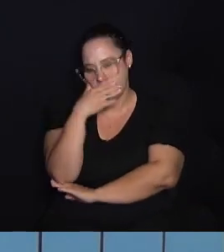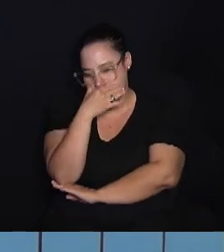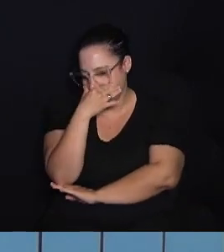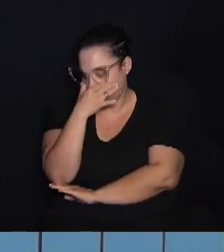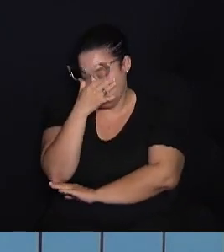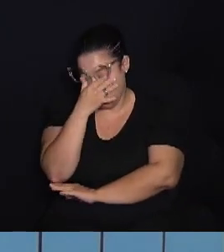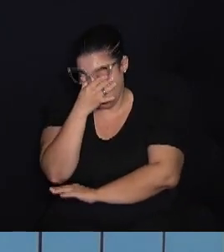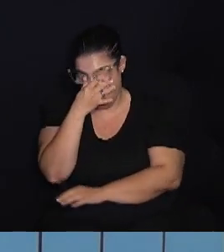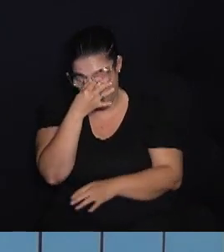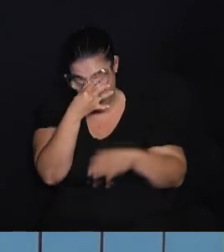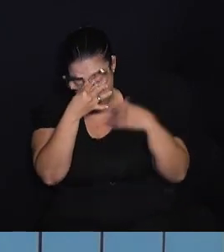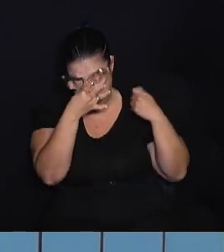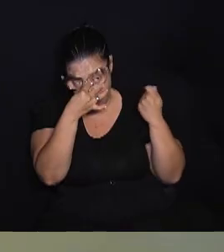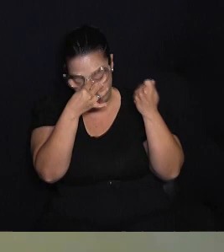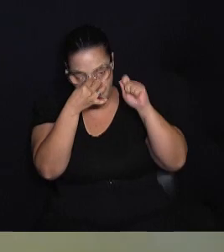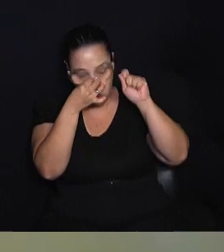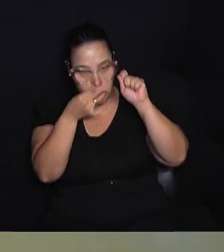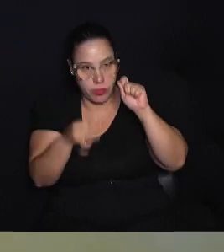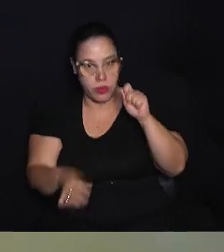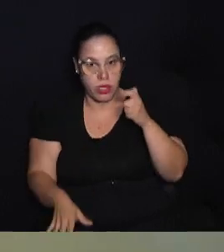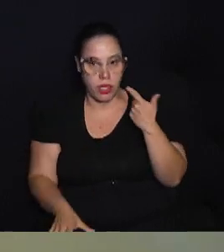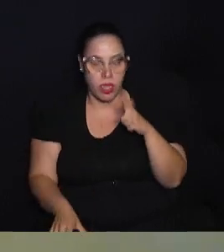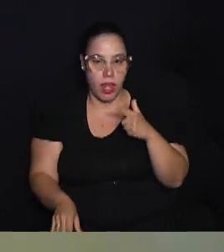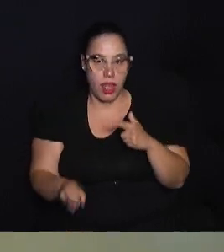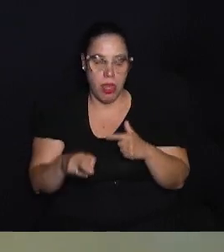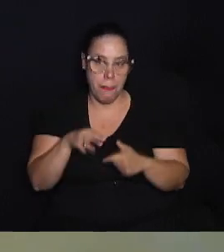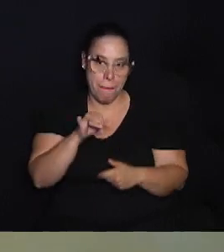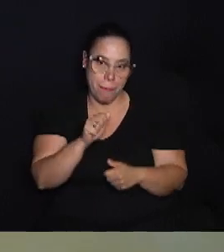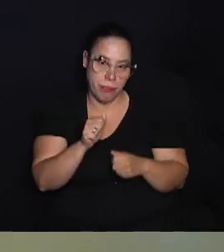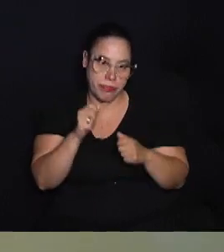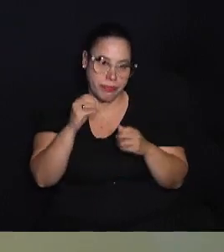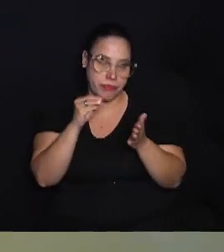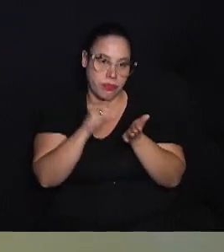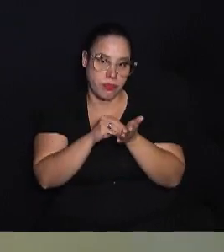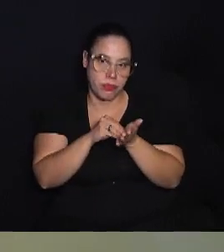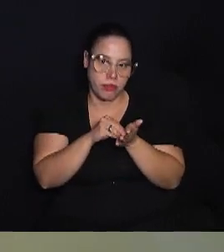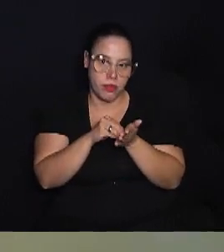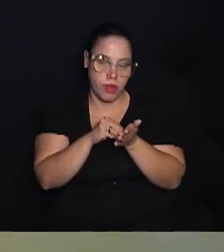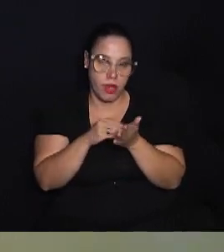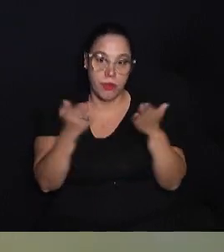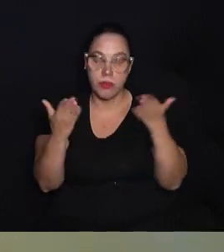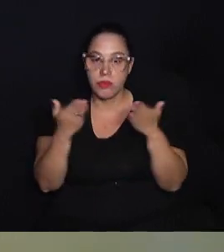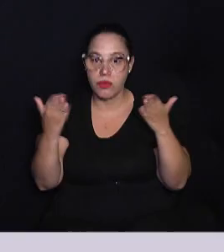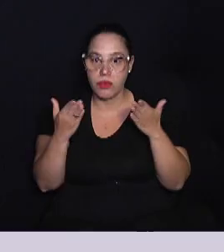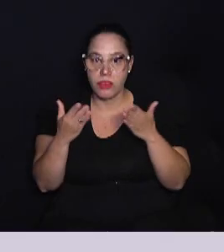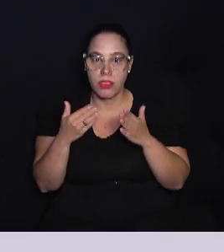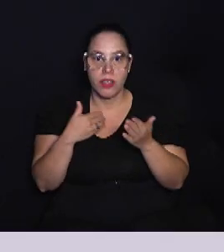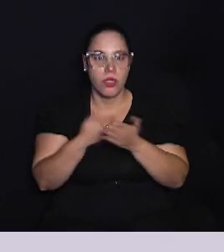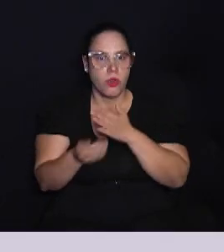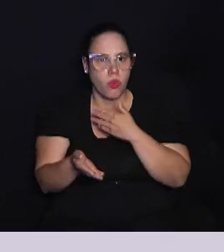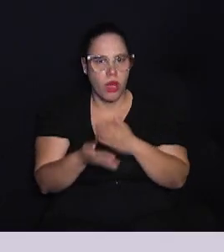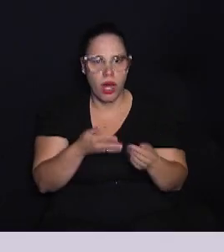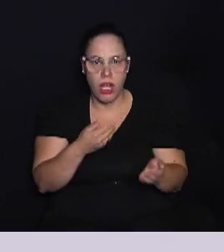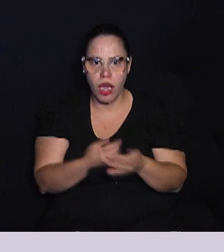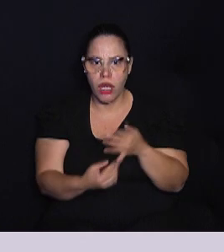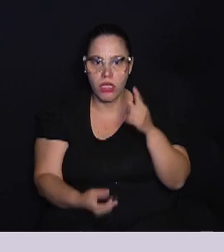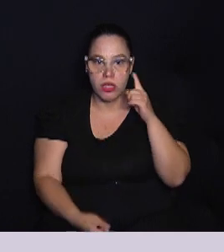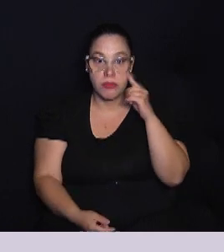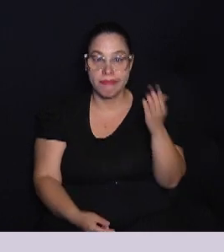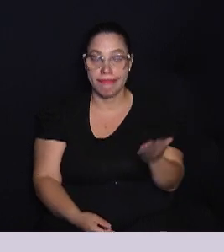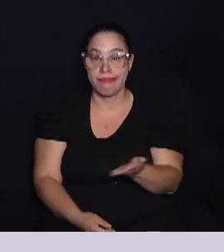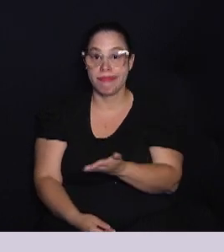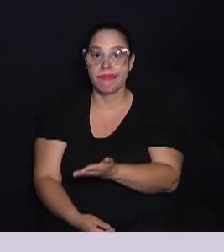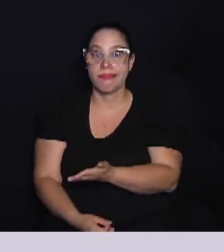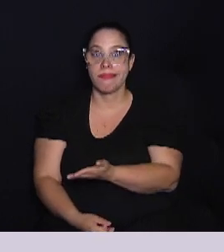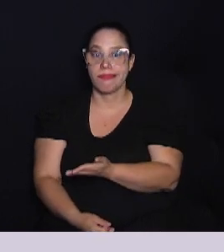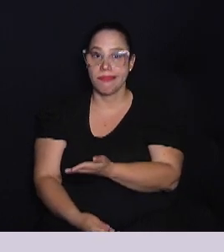Isso é super grave, e mesmo porque não existe só demência de Alzheimer, né? A gente está falando sobre ela agora, mas existem vários tipos de demência. Existe demência